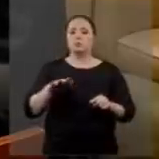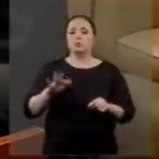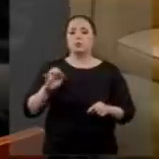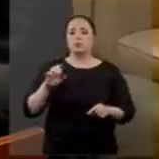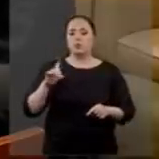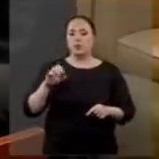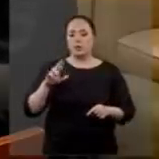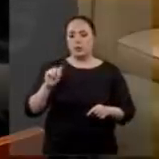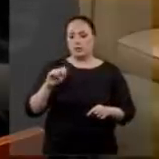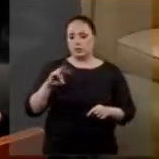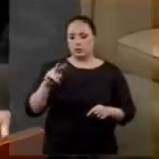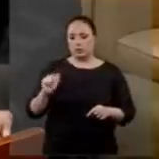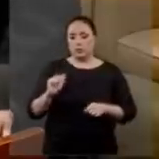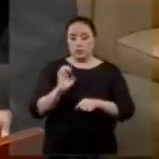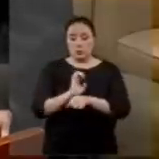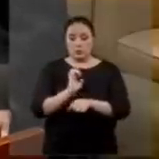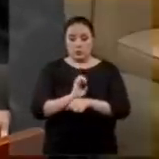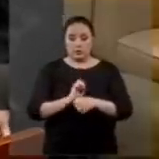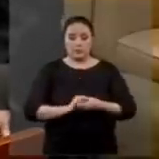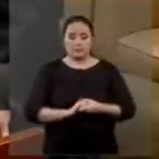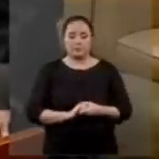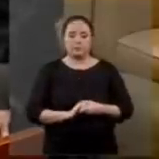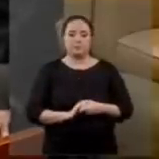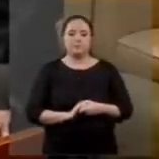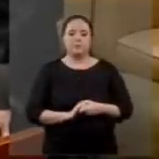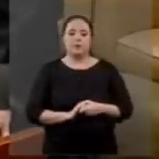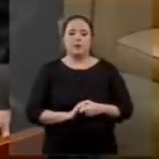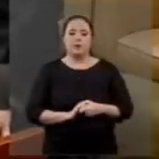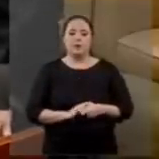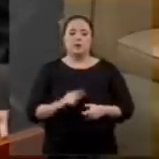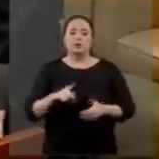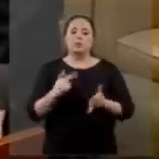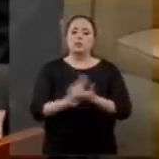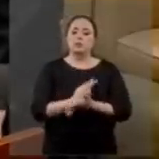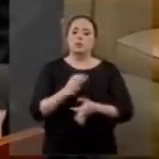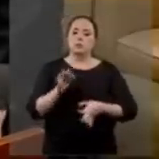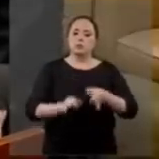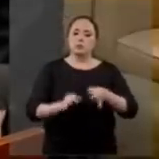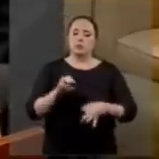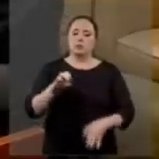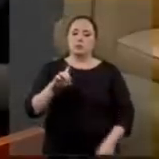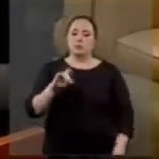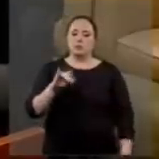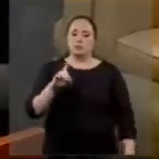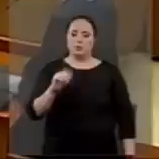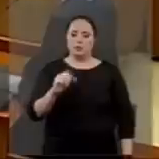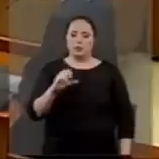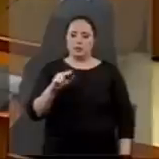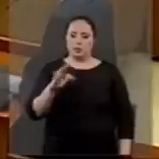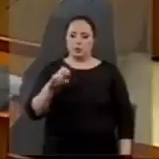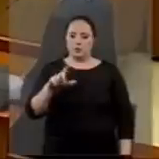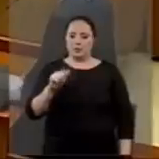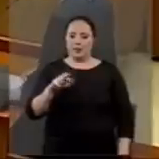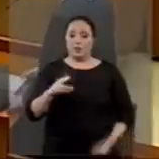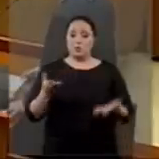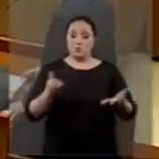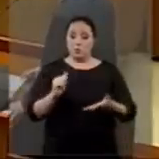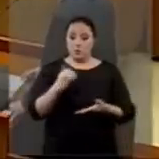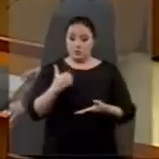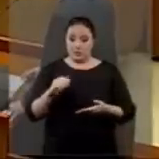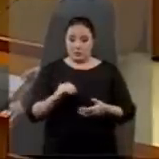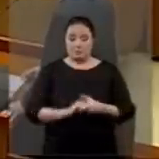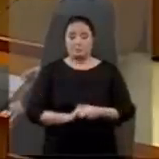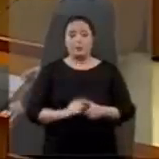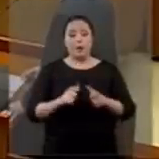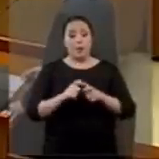federativa de Estado. Essa foi justamente a posição firmada no julgamento da medida cautelar da presente ação. A ampla